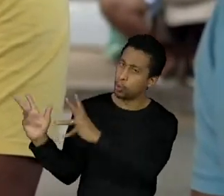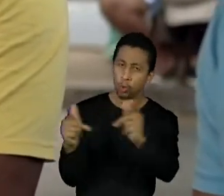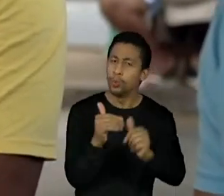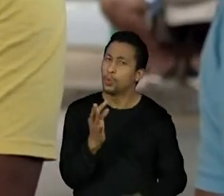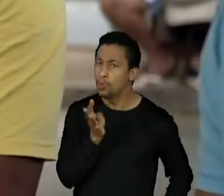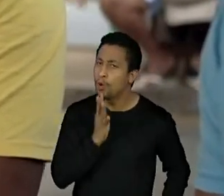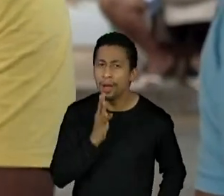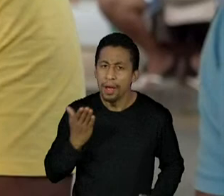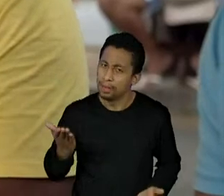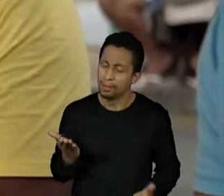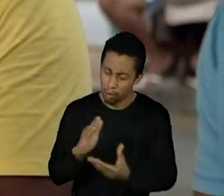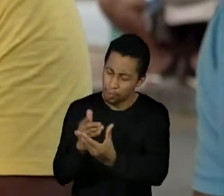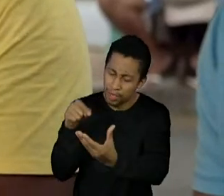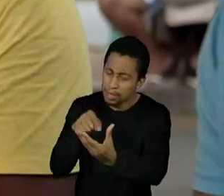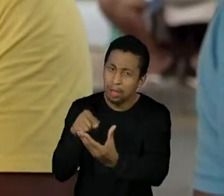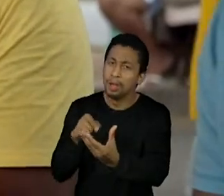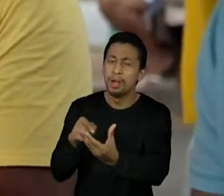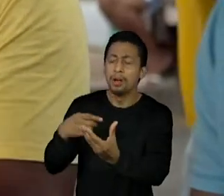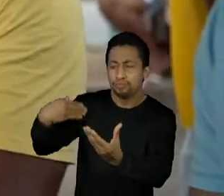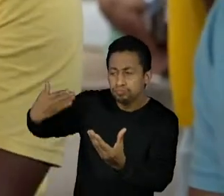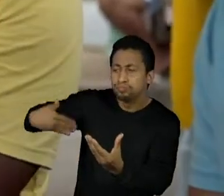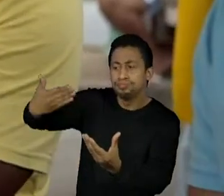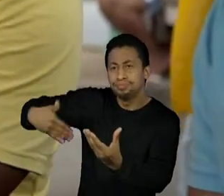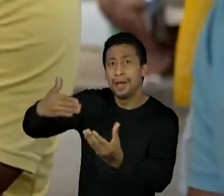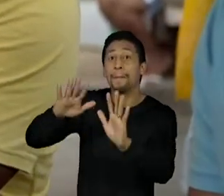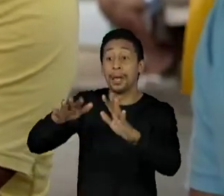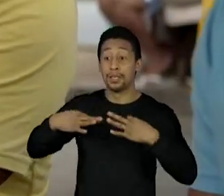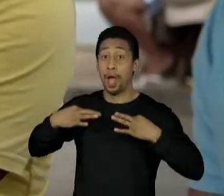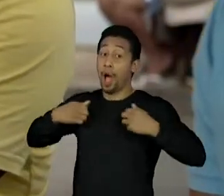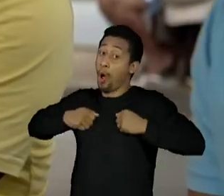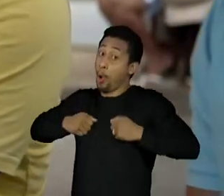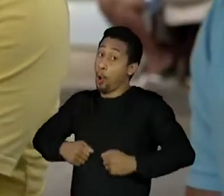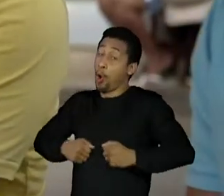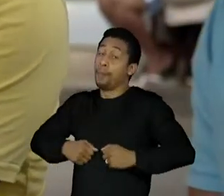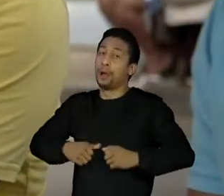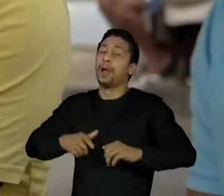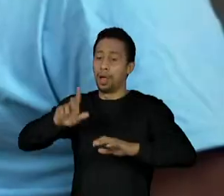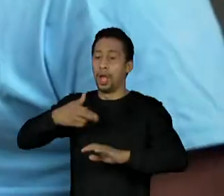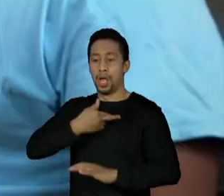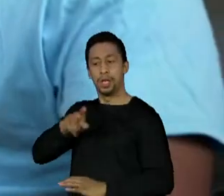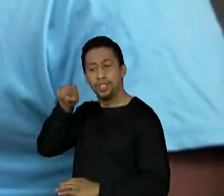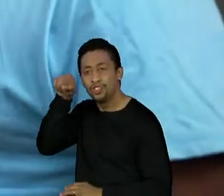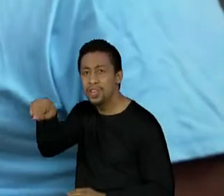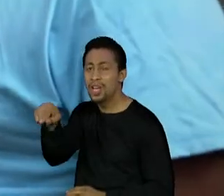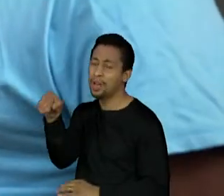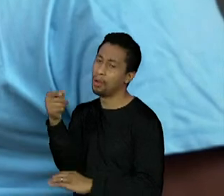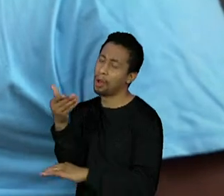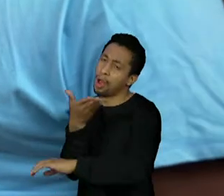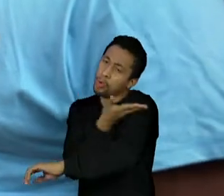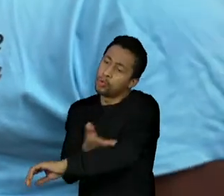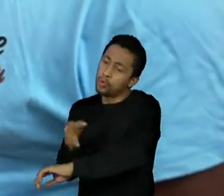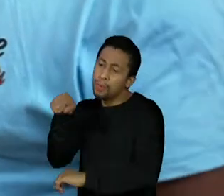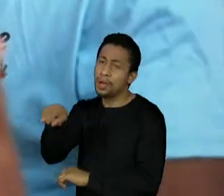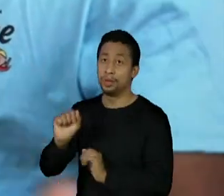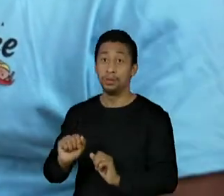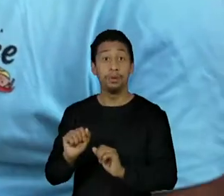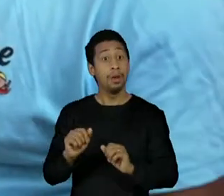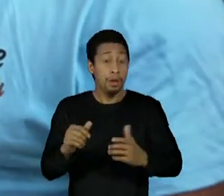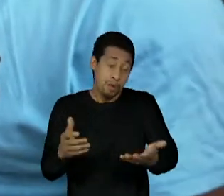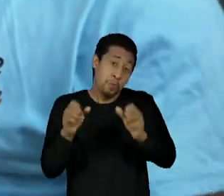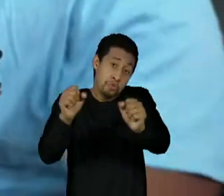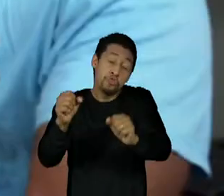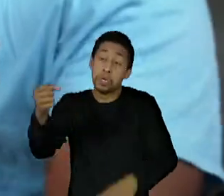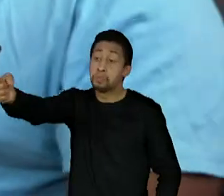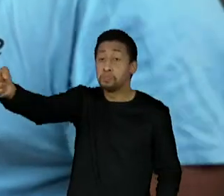tem. O traje já vem de pessoas que já têm aquela mitologia. Eu também poderia pegar uma pessoa, colocar com traje